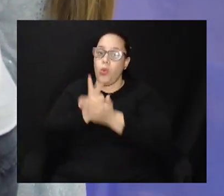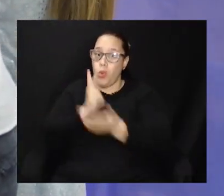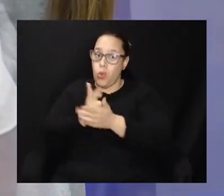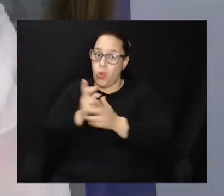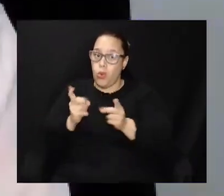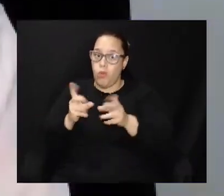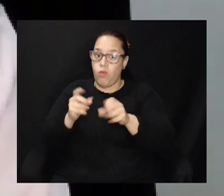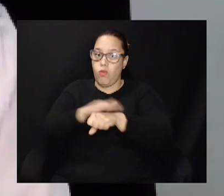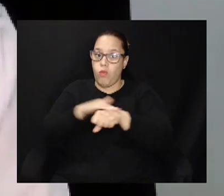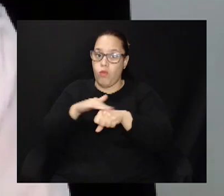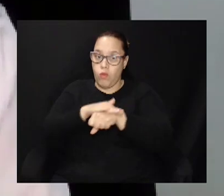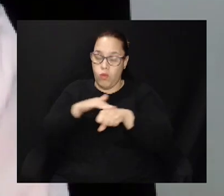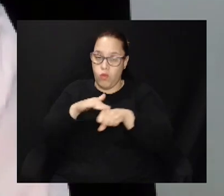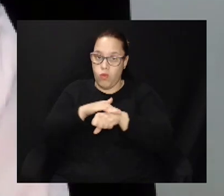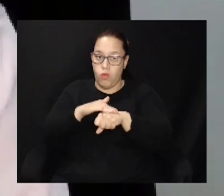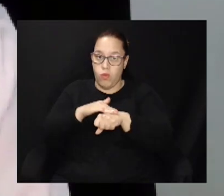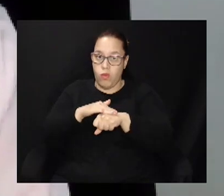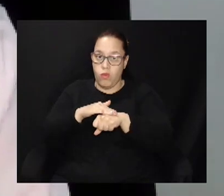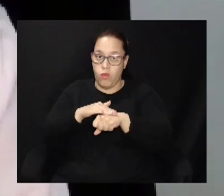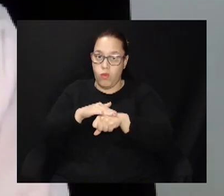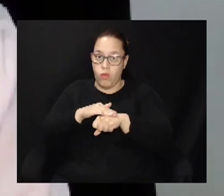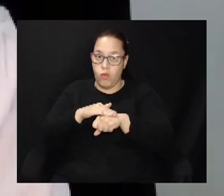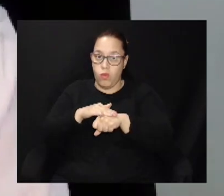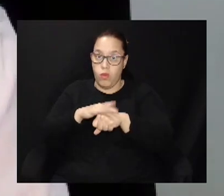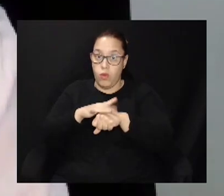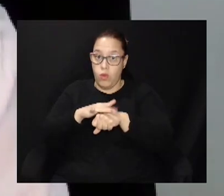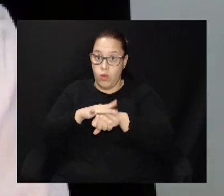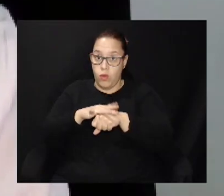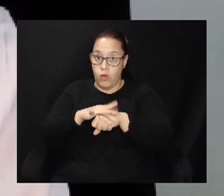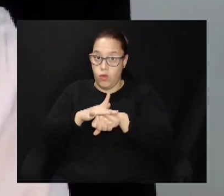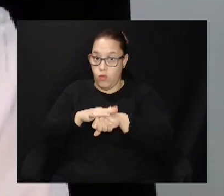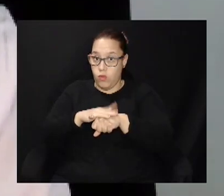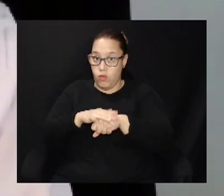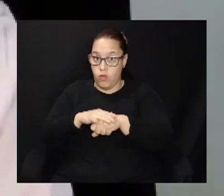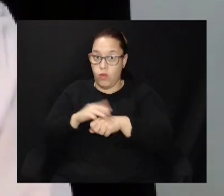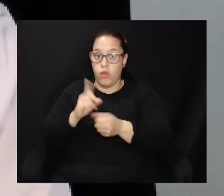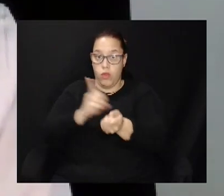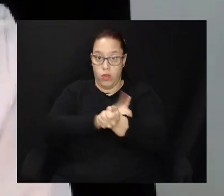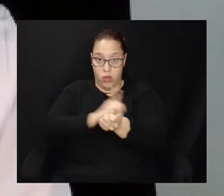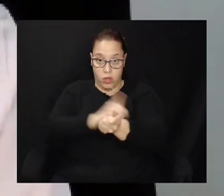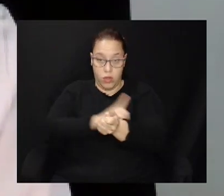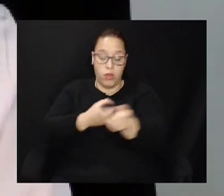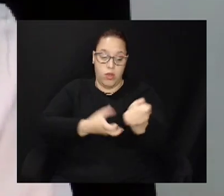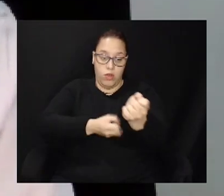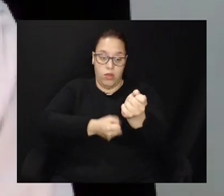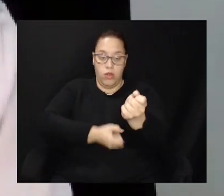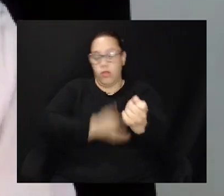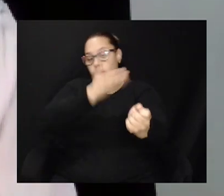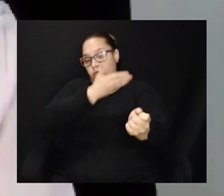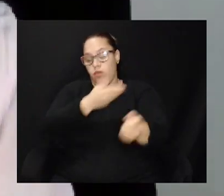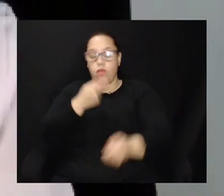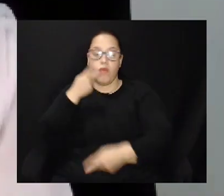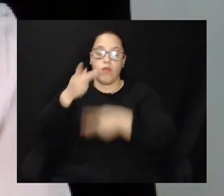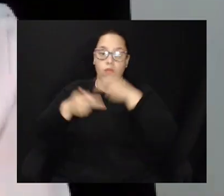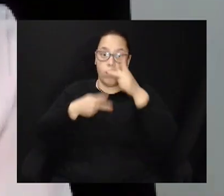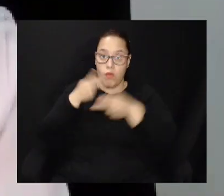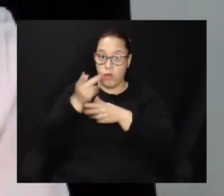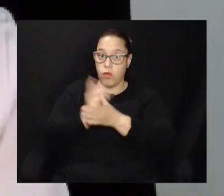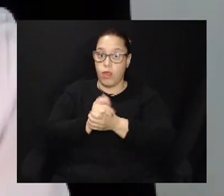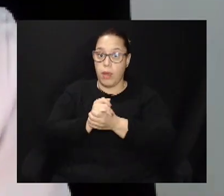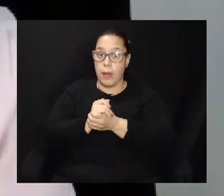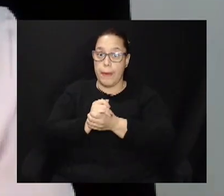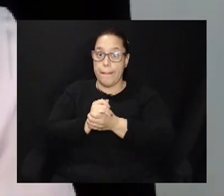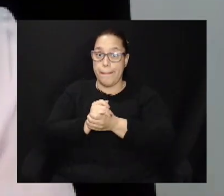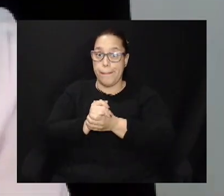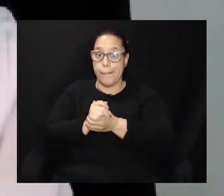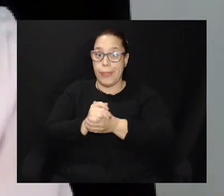que podem levar para doenças ali, síndrome metabólica, diabetes, hipertensão, enfim, a gente também fala sobre o efeito ali agudo. Então, por